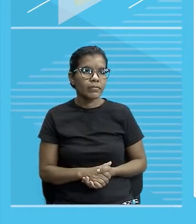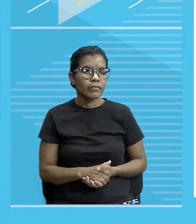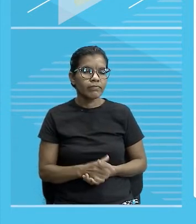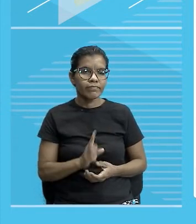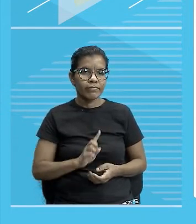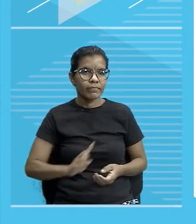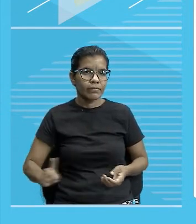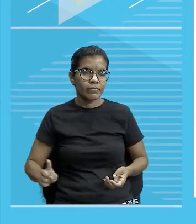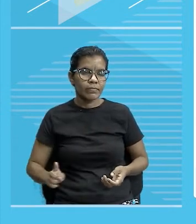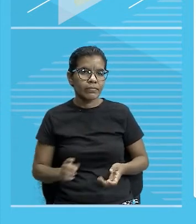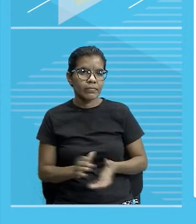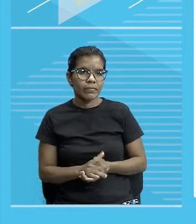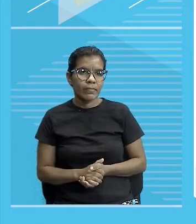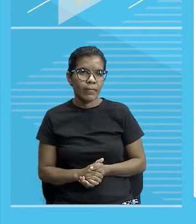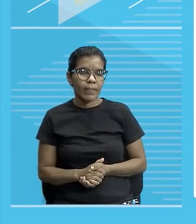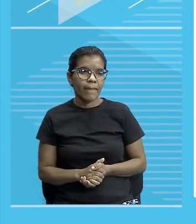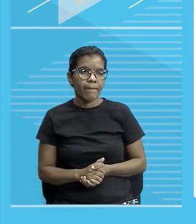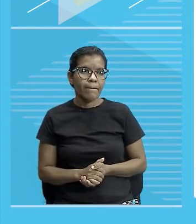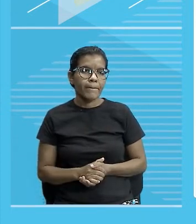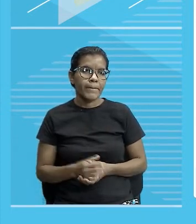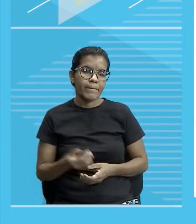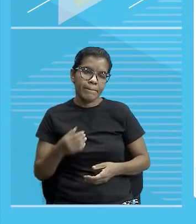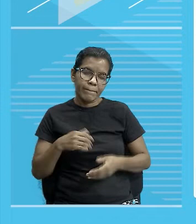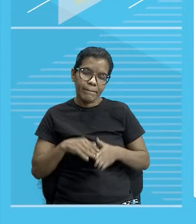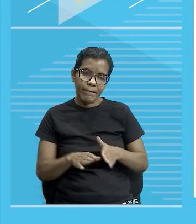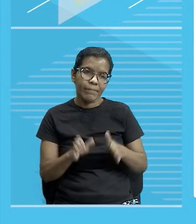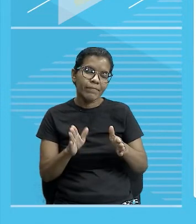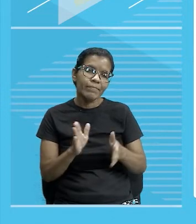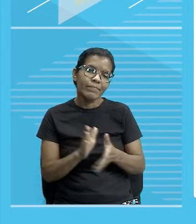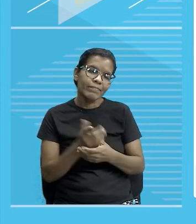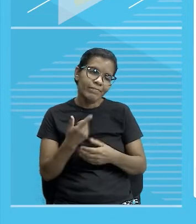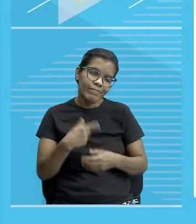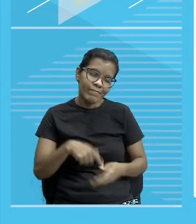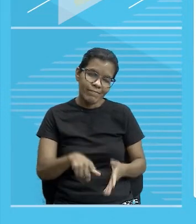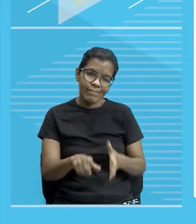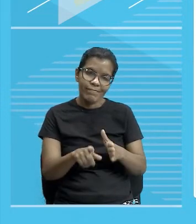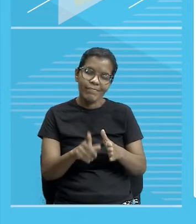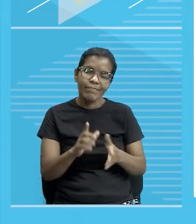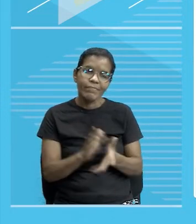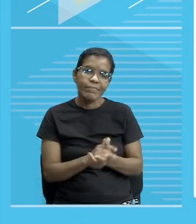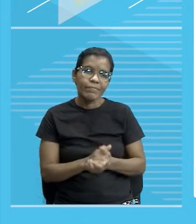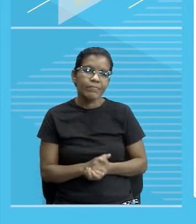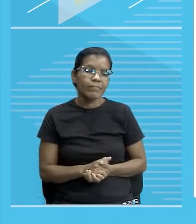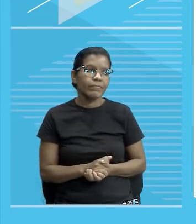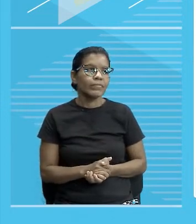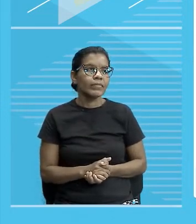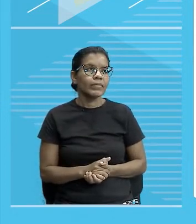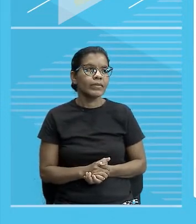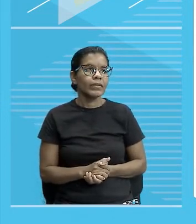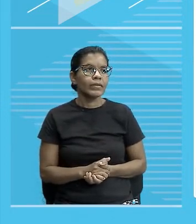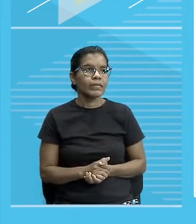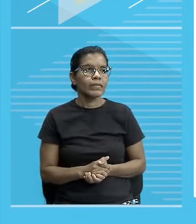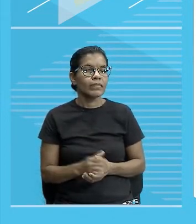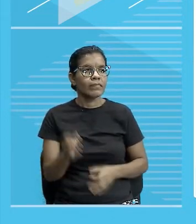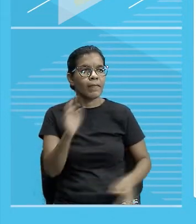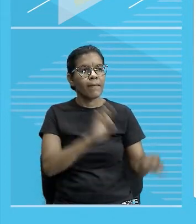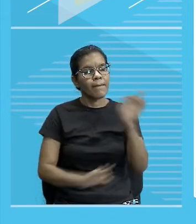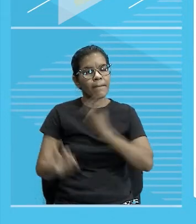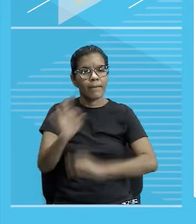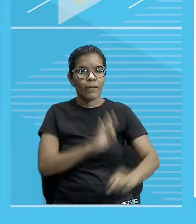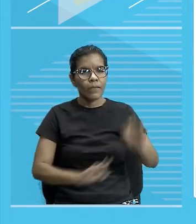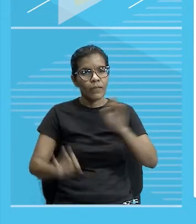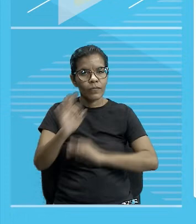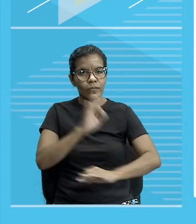não Pois vamos para frente meu querido diretor para frente então planejamento